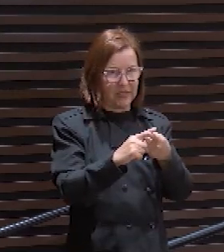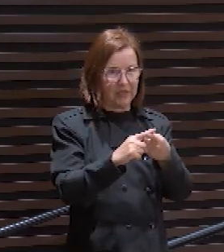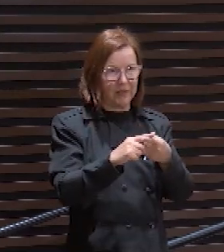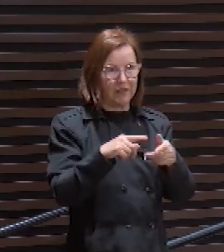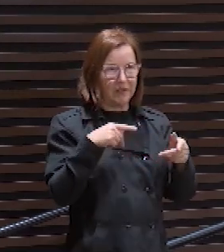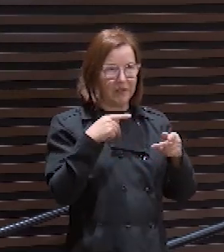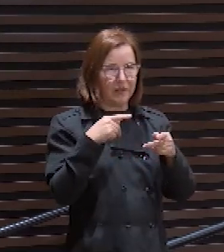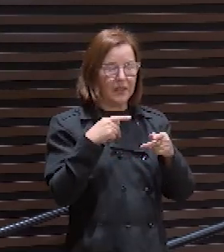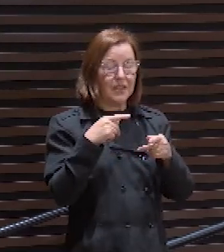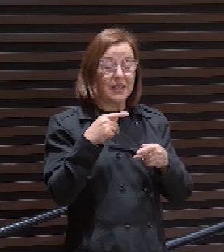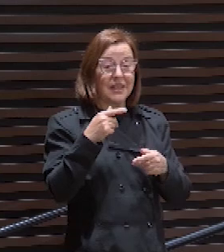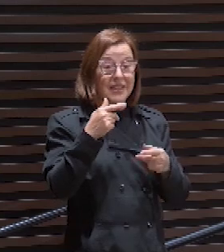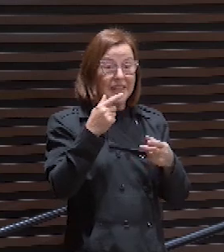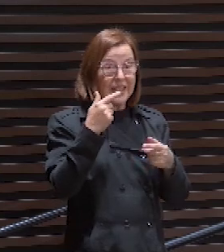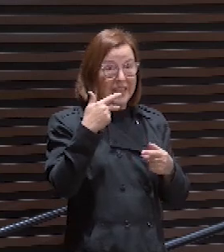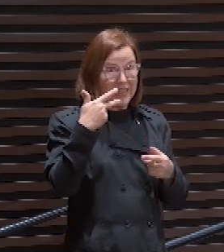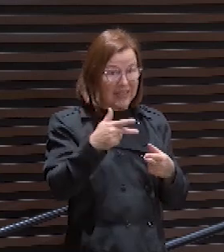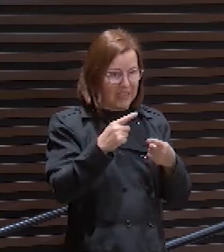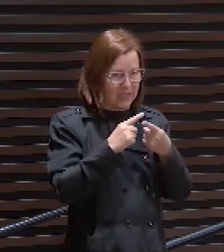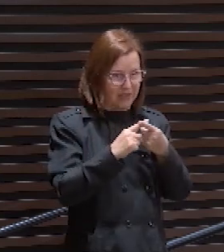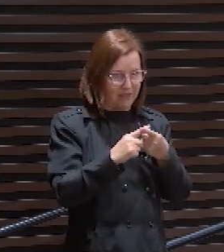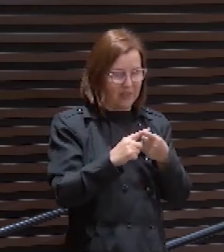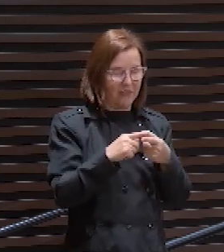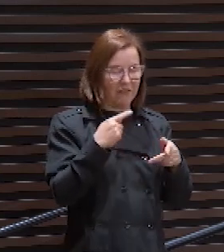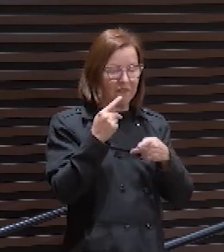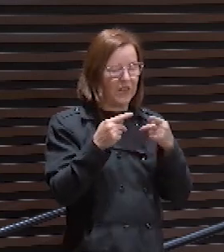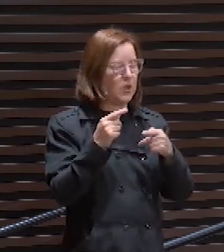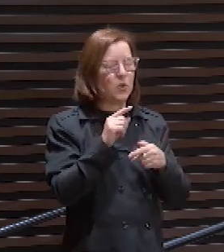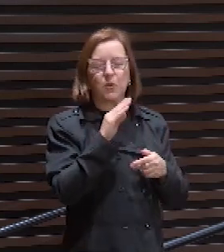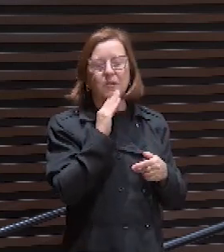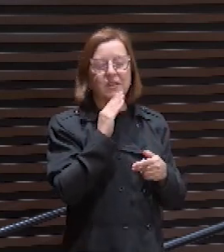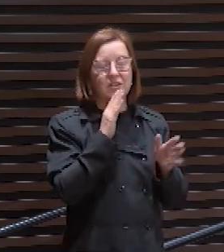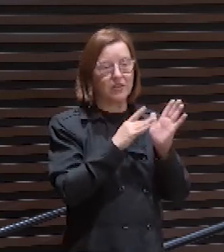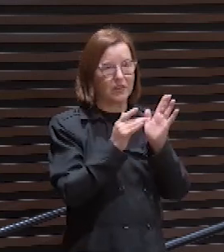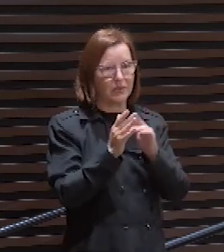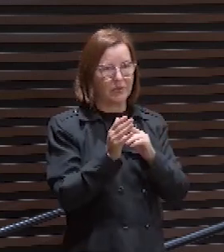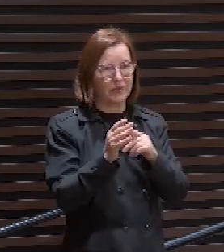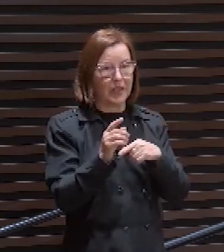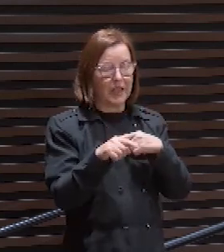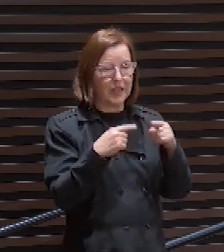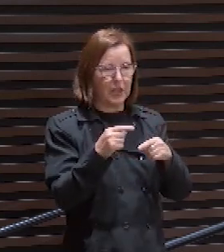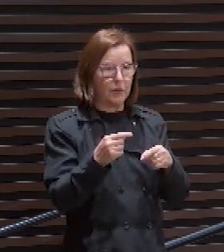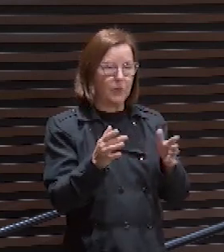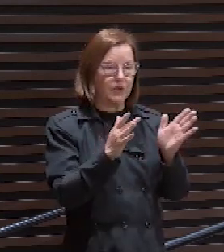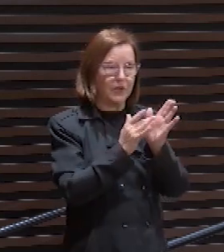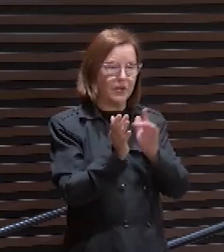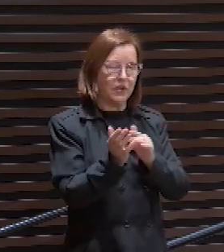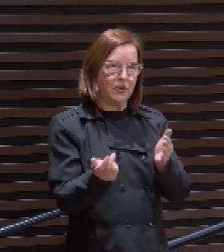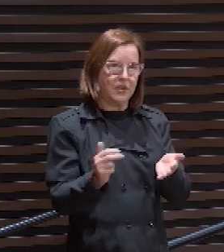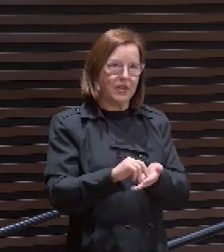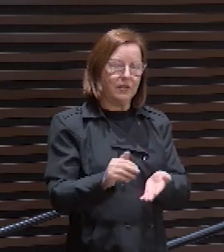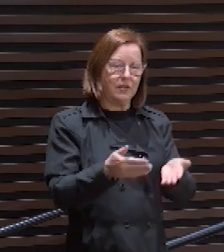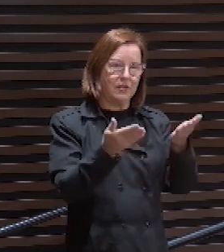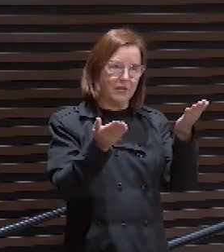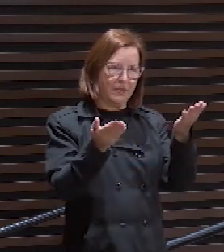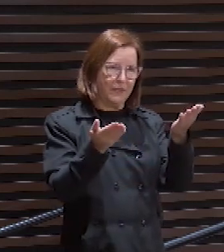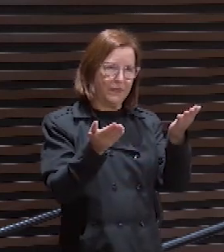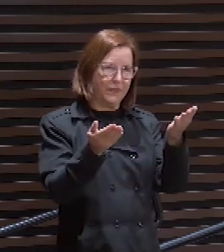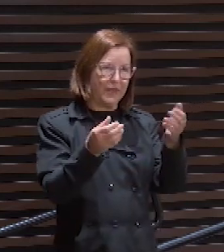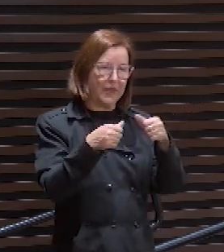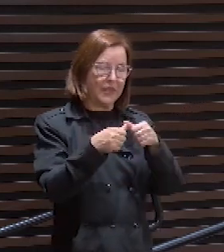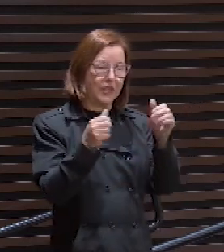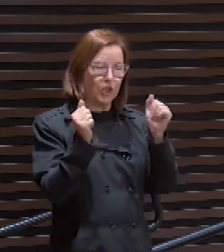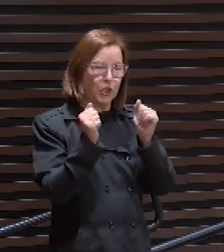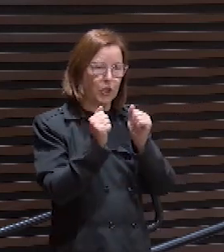Salvador 3 vezes. E depois que nós vemos agora Jesus ressurreto, e ele agora está com os seus